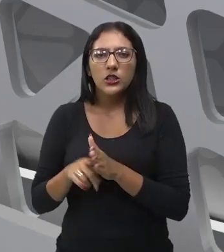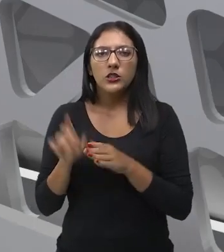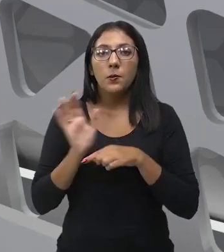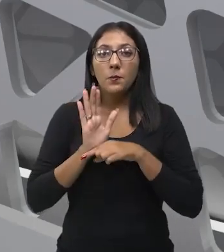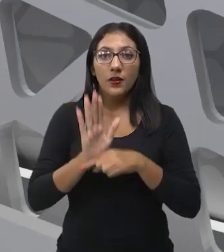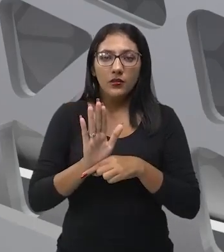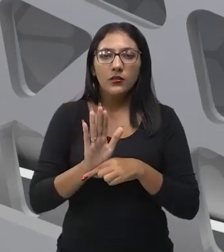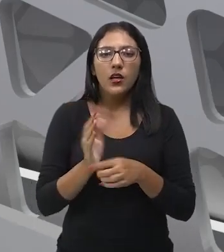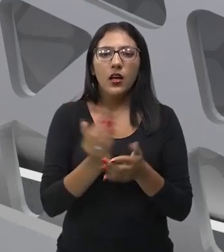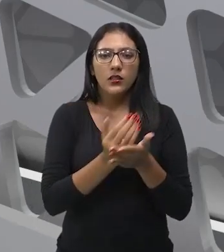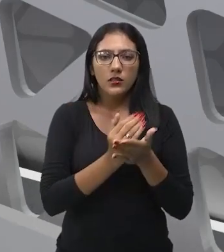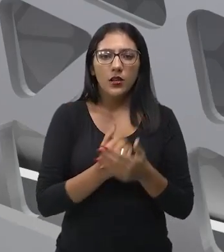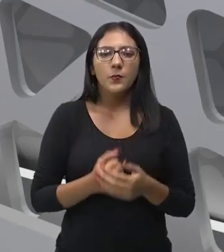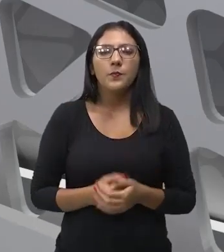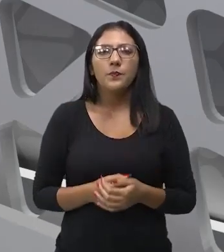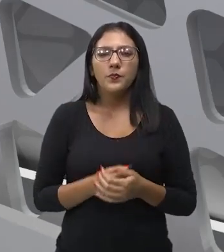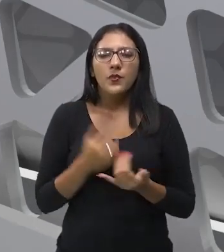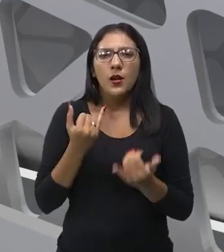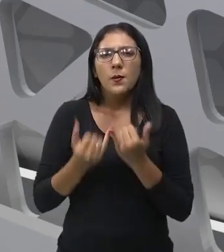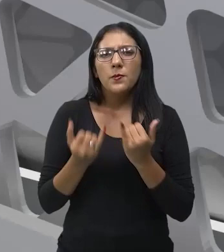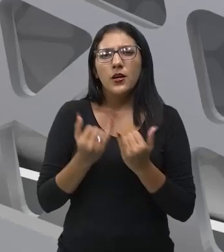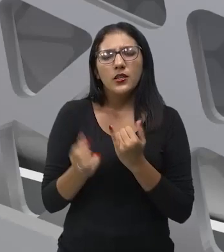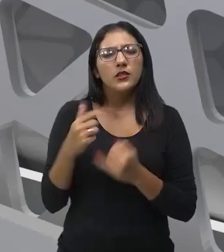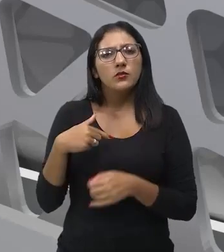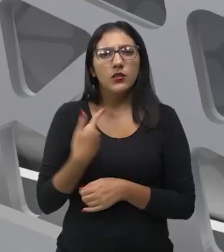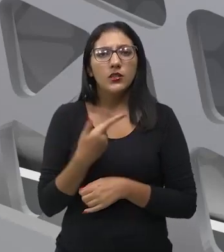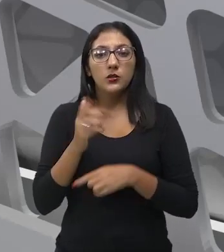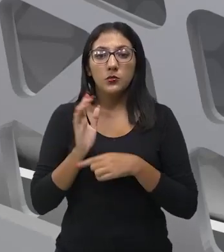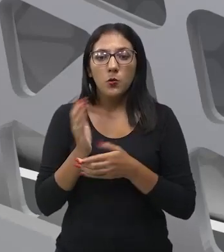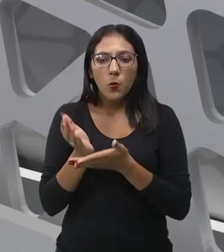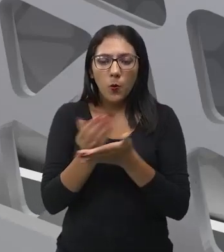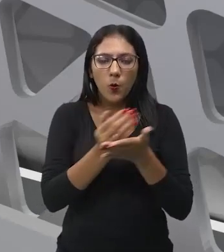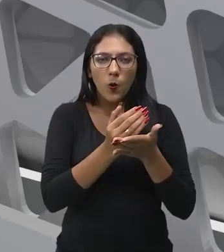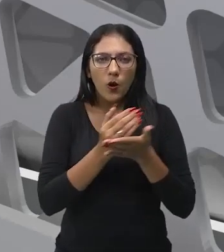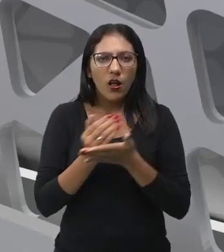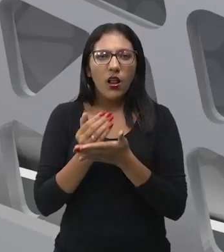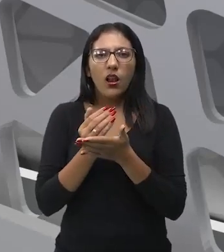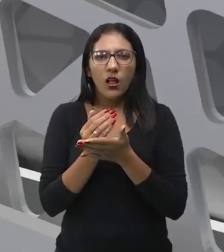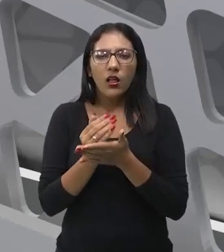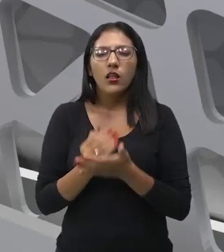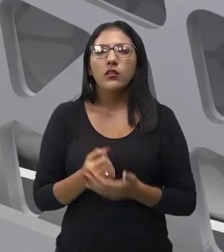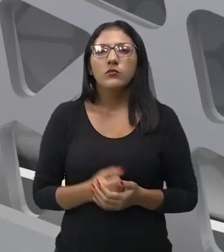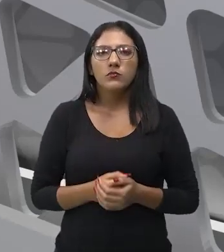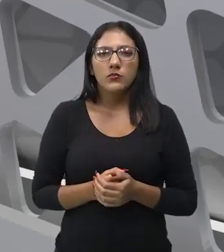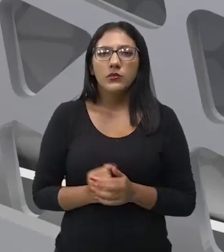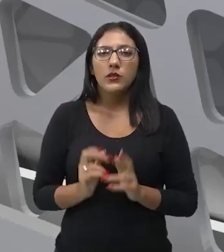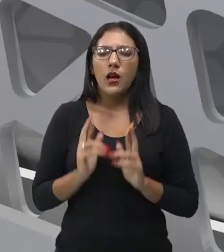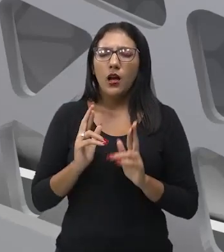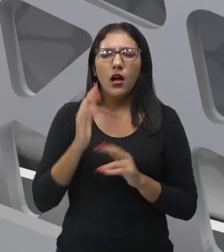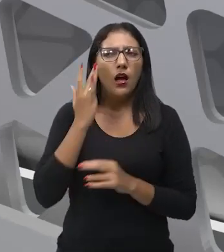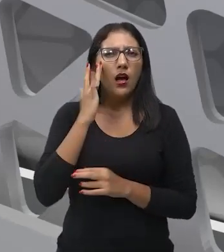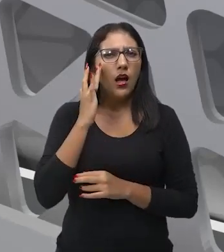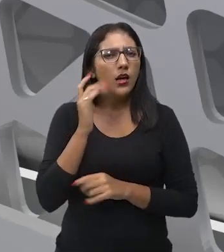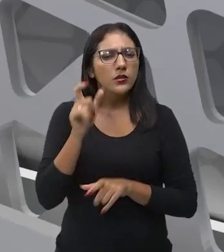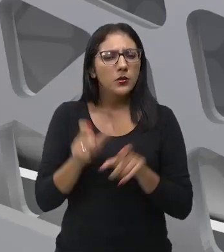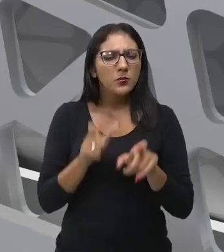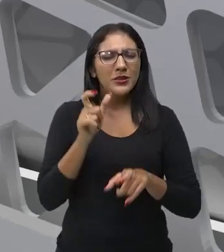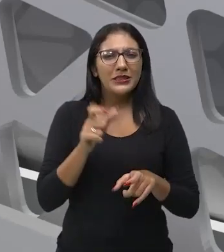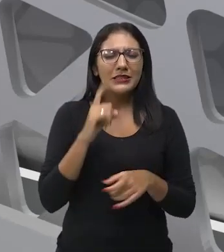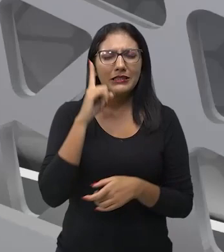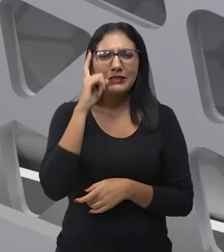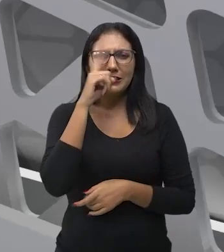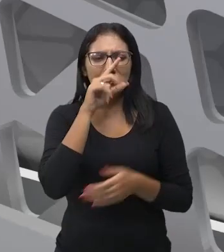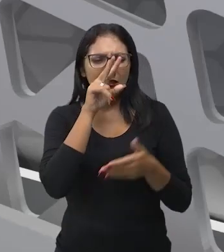alunos, da mesma forma que a gente faz a coleta dos dados, provavelmente as pessoas ficariam confusas em fazer a